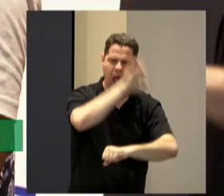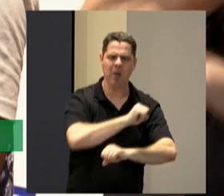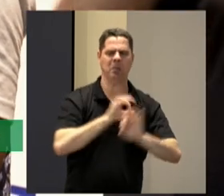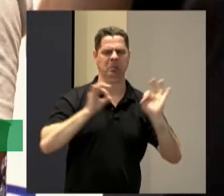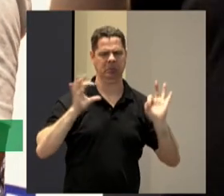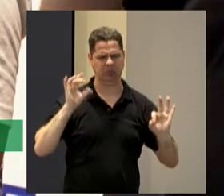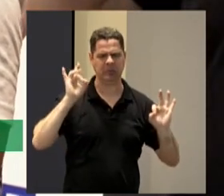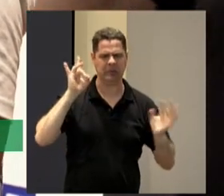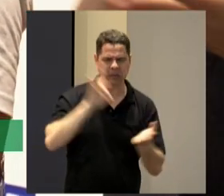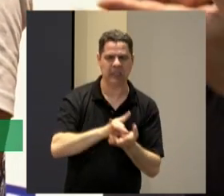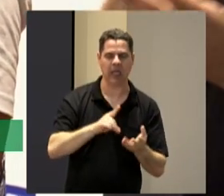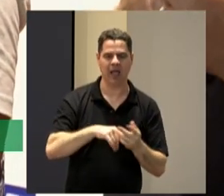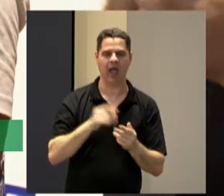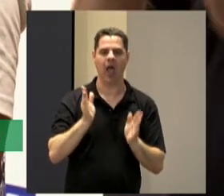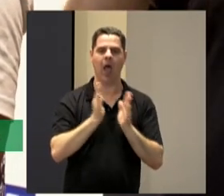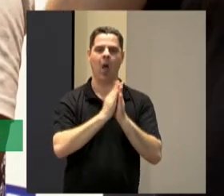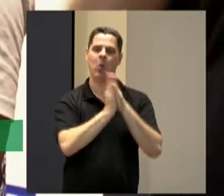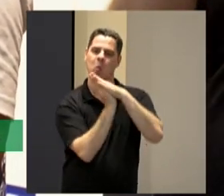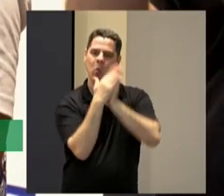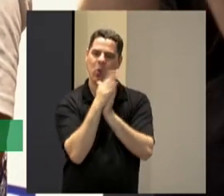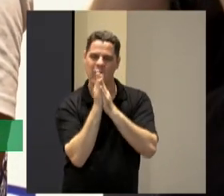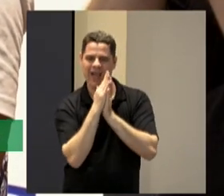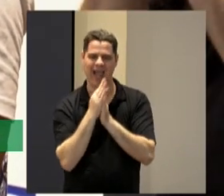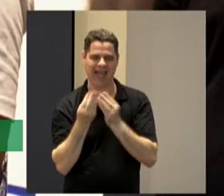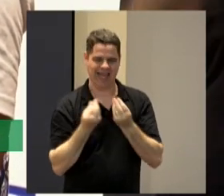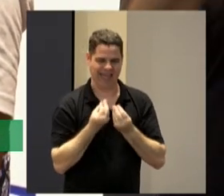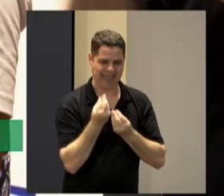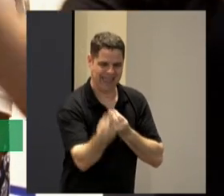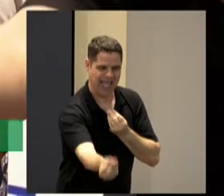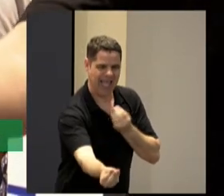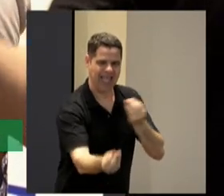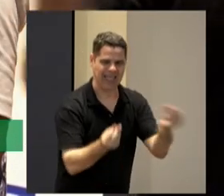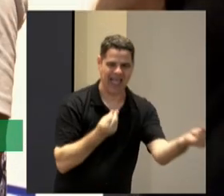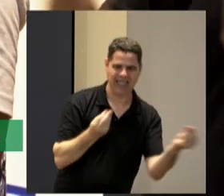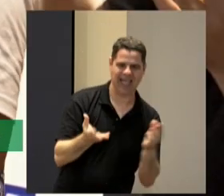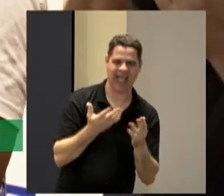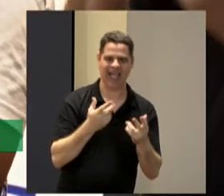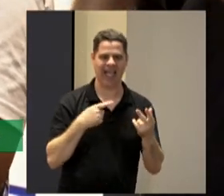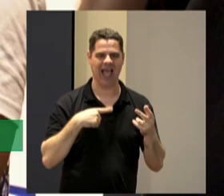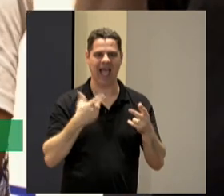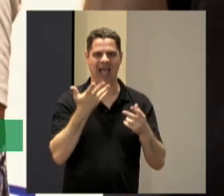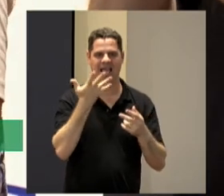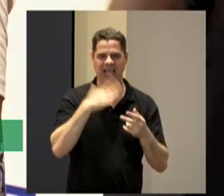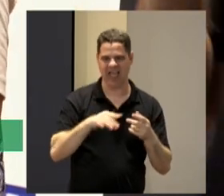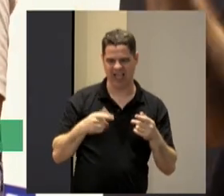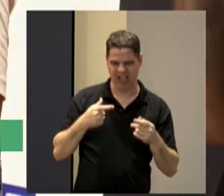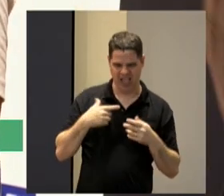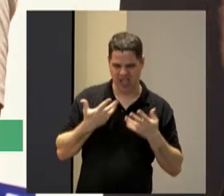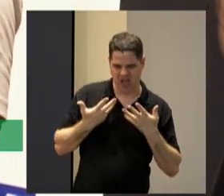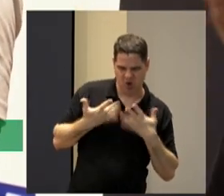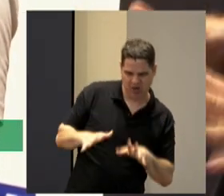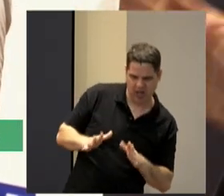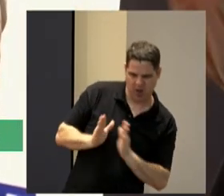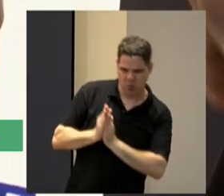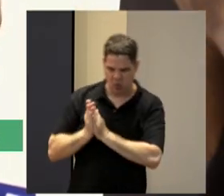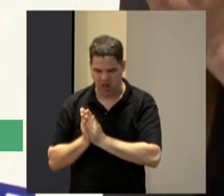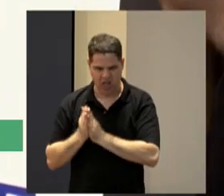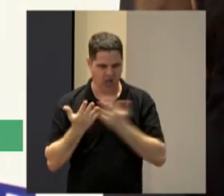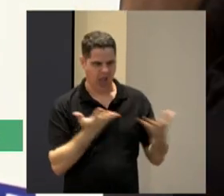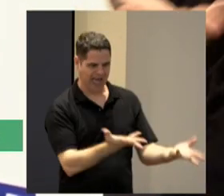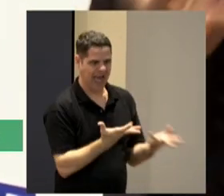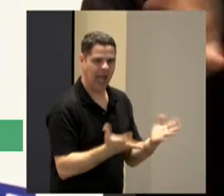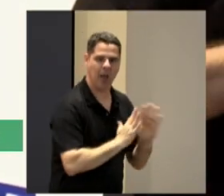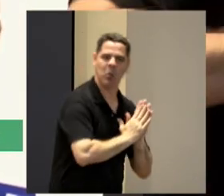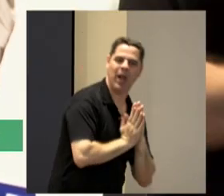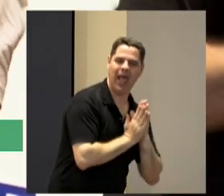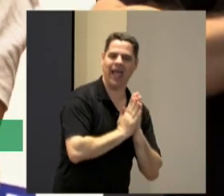evidente quando as primeiras bonecas começam a chegar nas creches, como as crianças selecionam, rejeitam, acolhem essas bonecas.